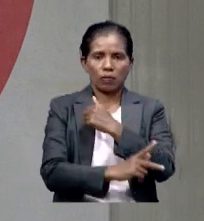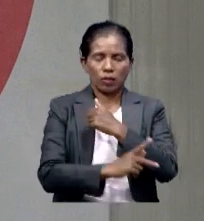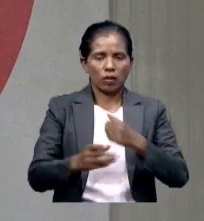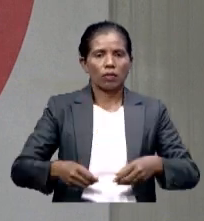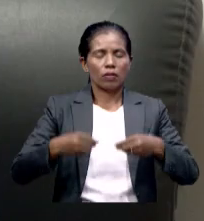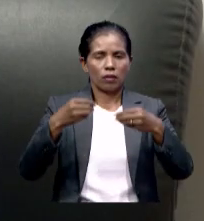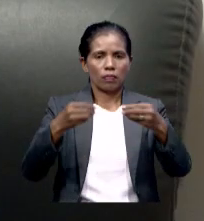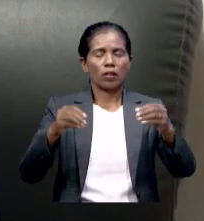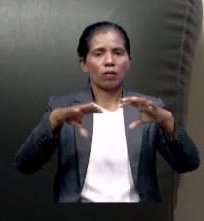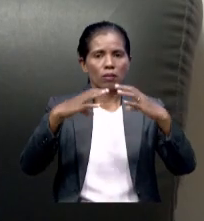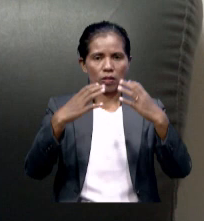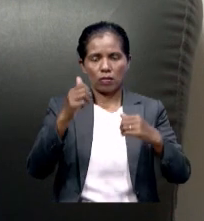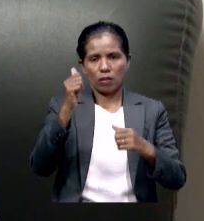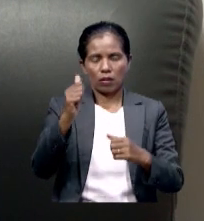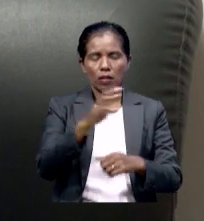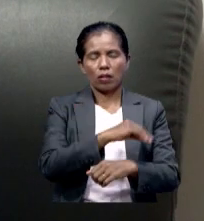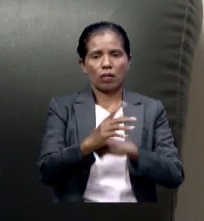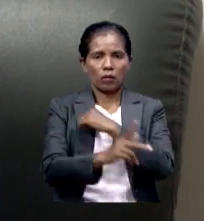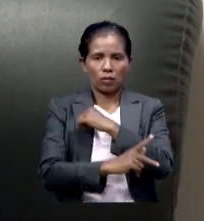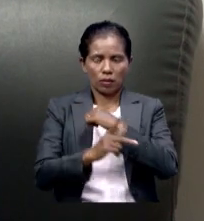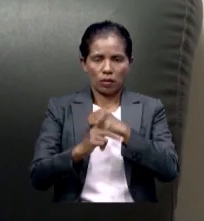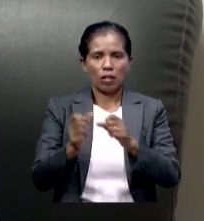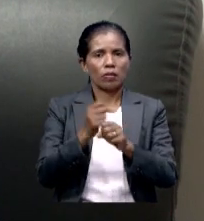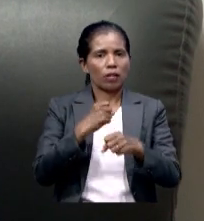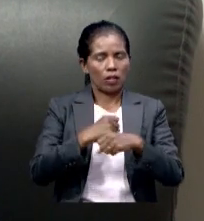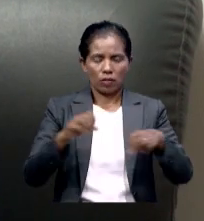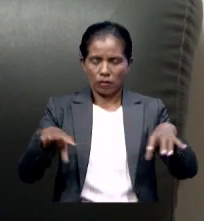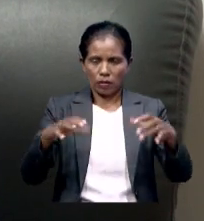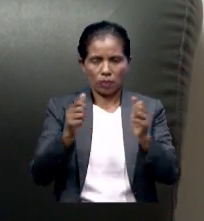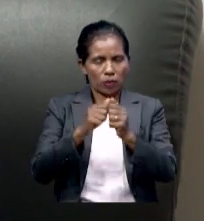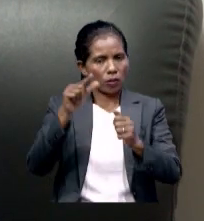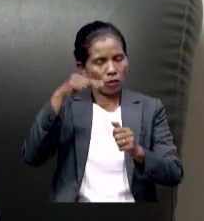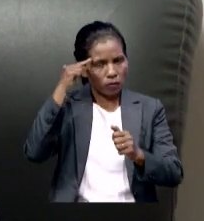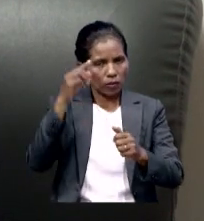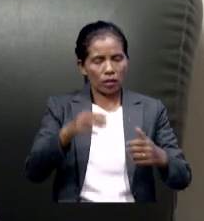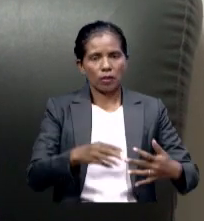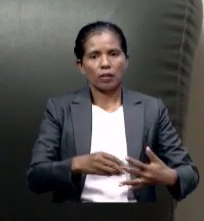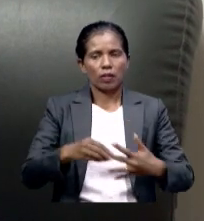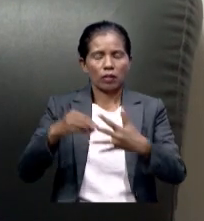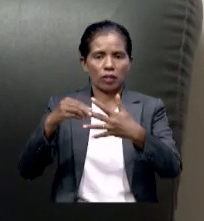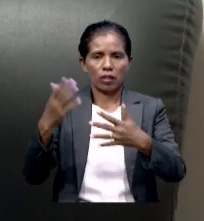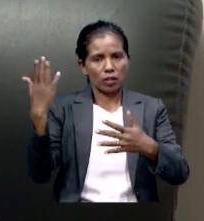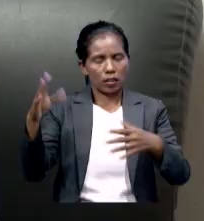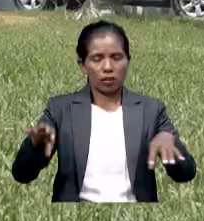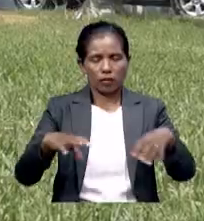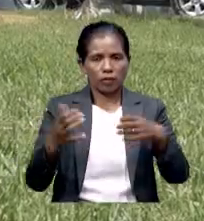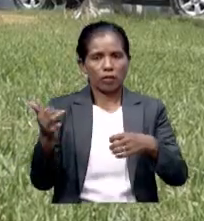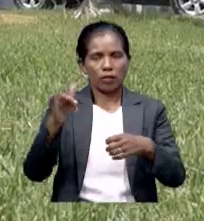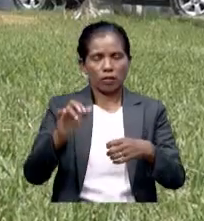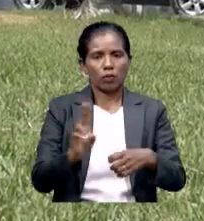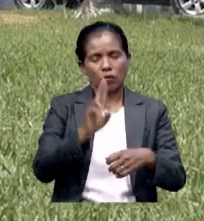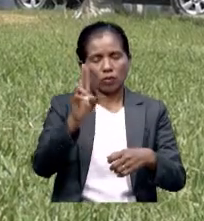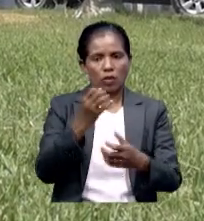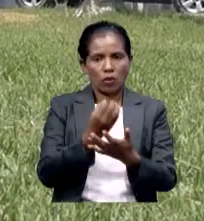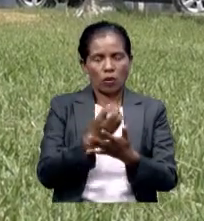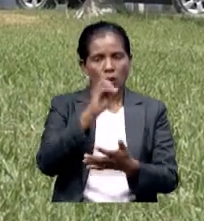biba mba Komisau Antikorupsau atu hal servisu hamutu ko governo liu-liu ia servisu sira ligi ho execução